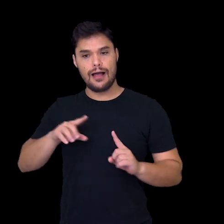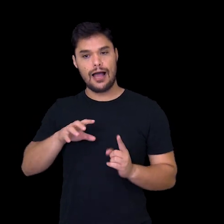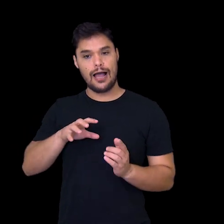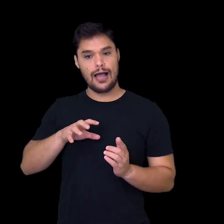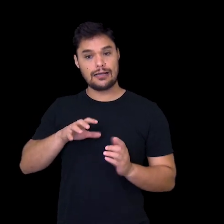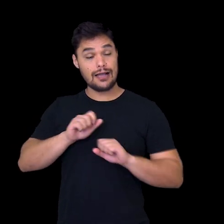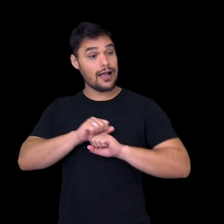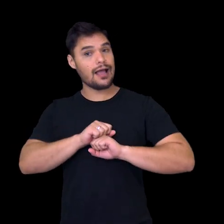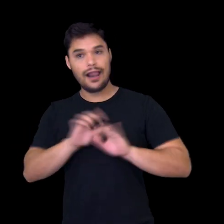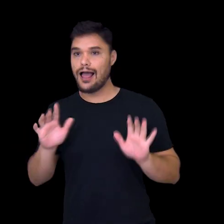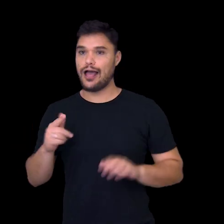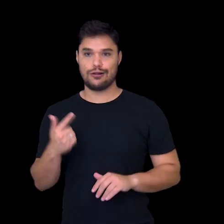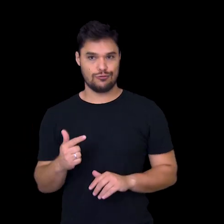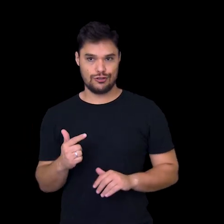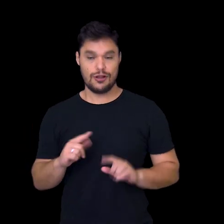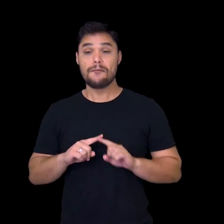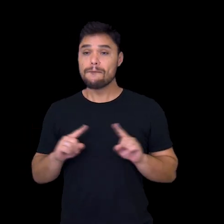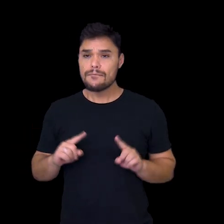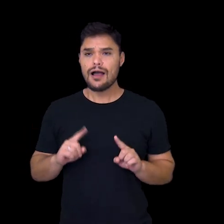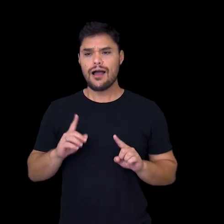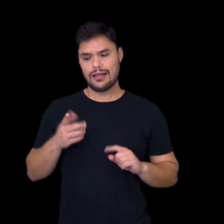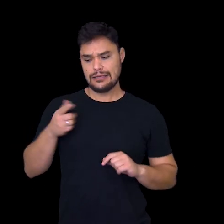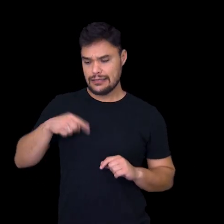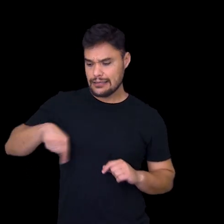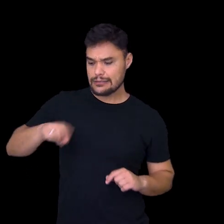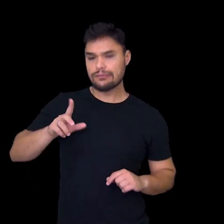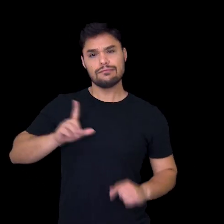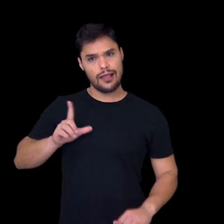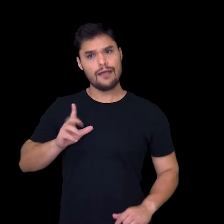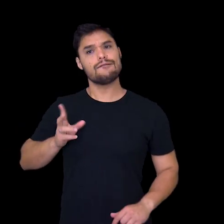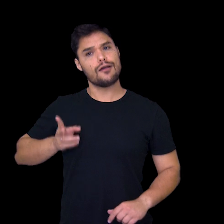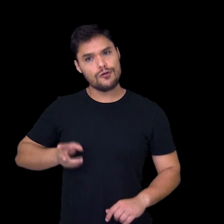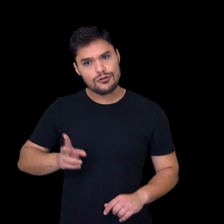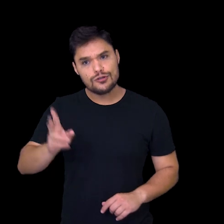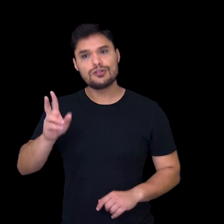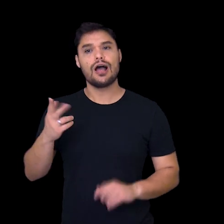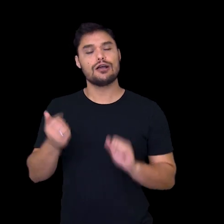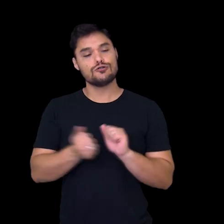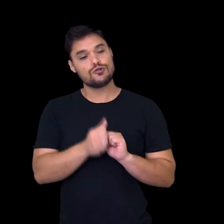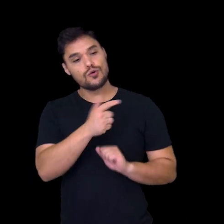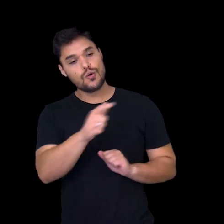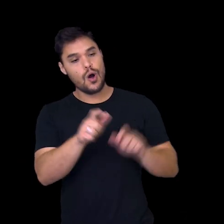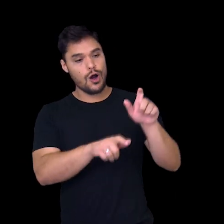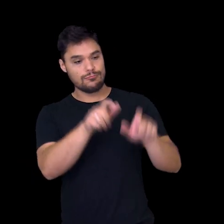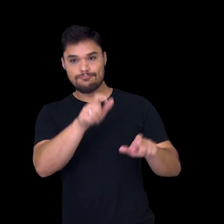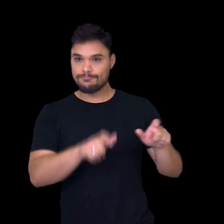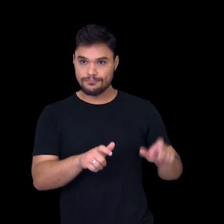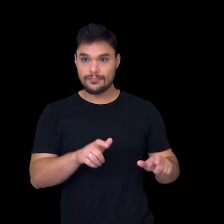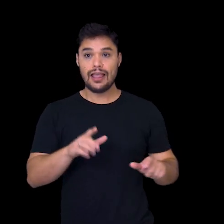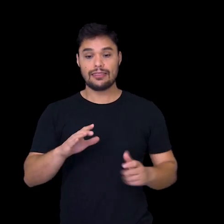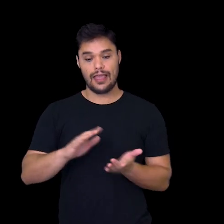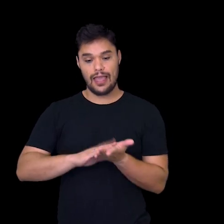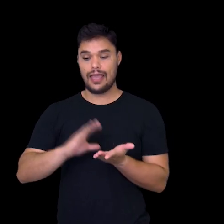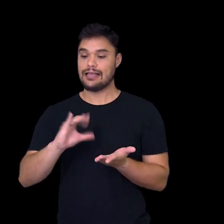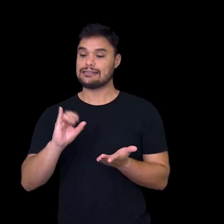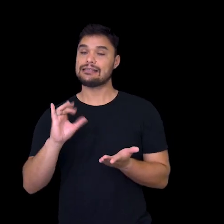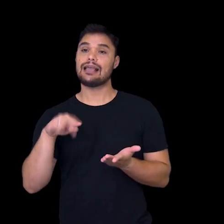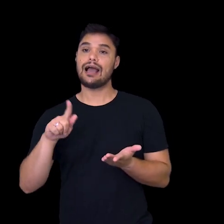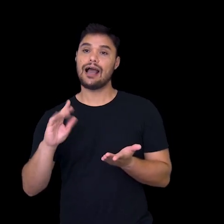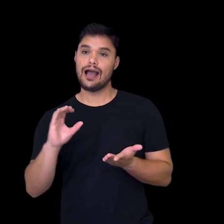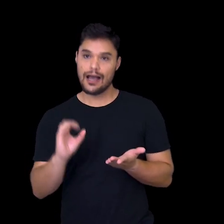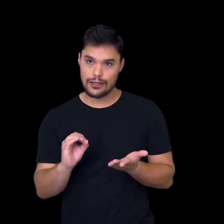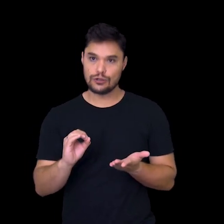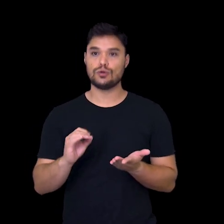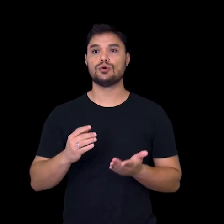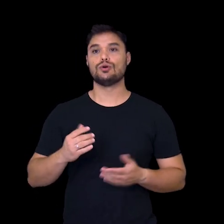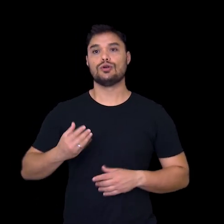dados num primeiro momento. E aí é interessante pensar que a continuidade vem com outras comunidades. E aí a gente tem ciganos que